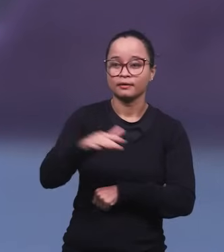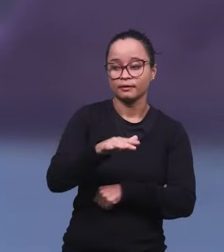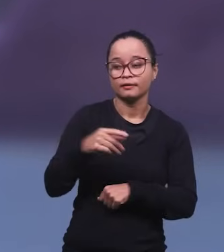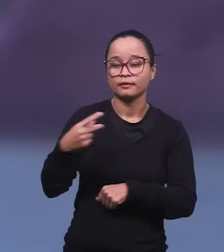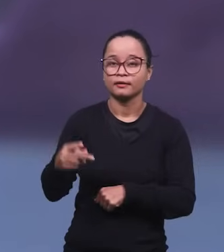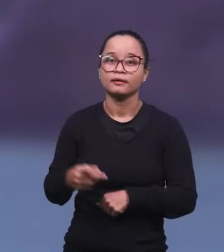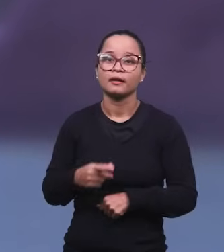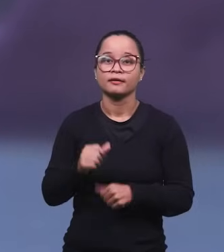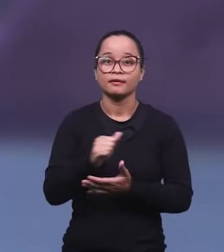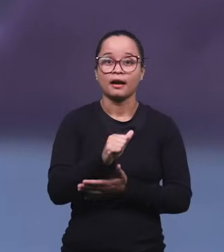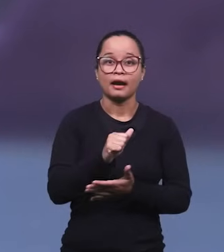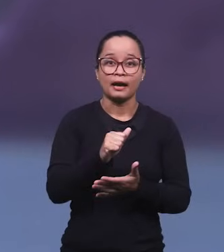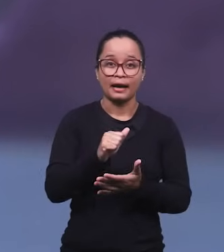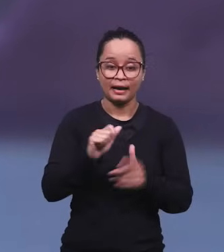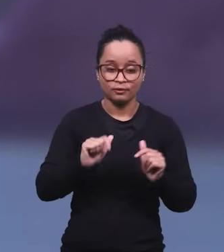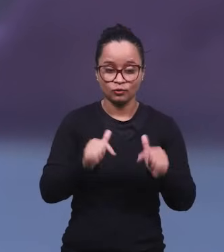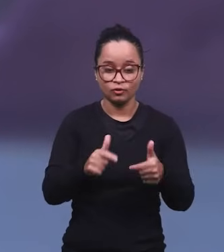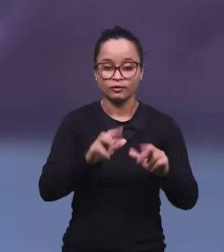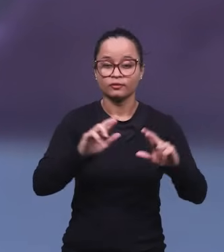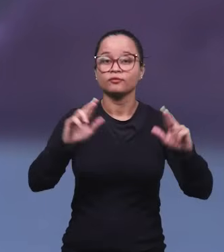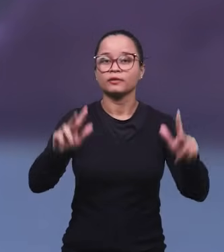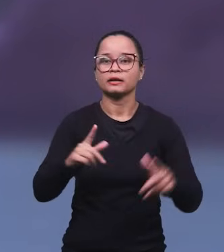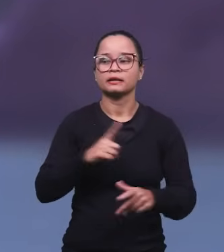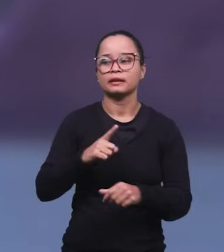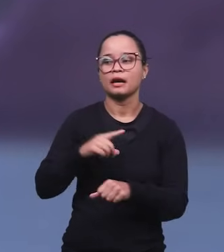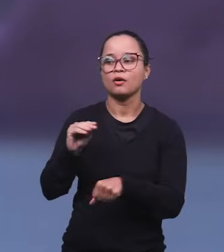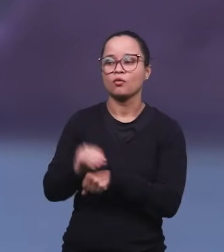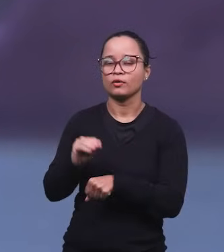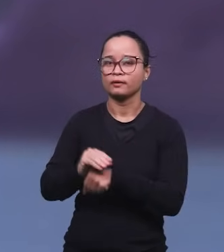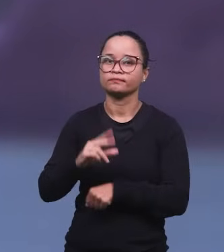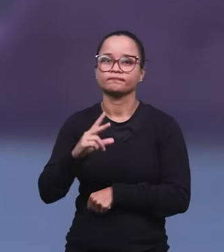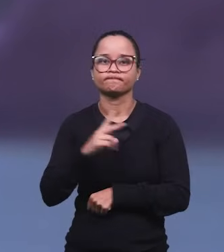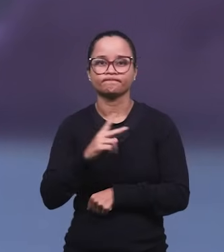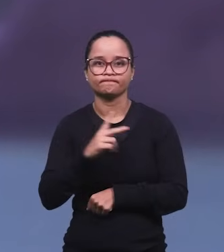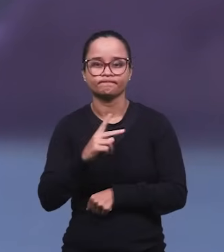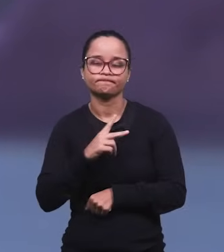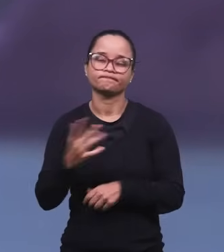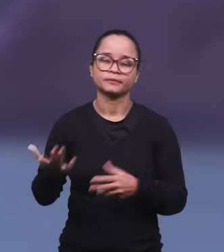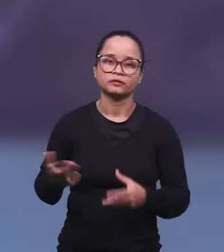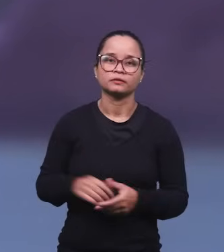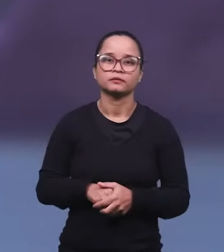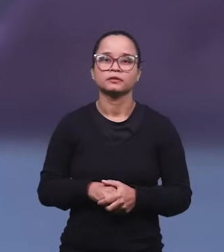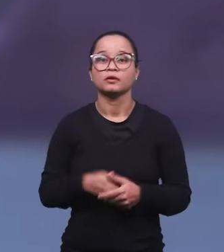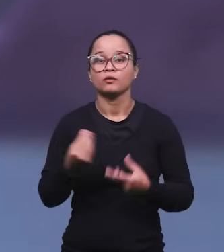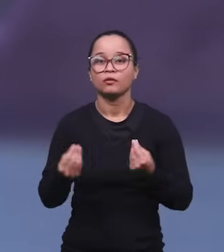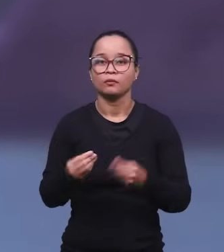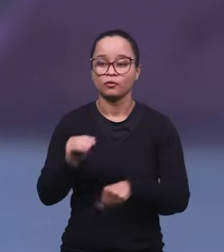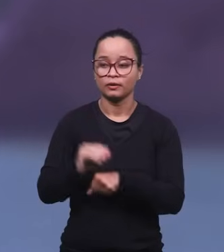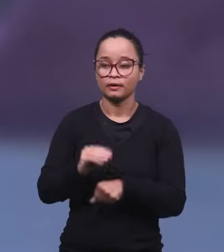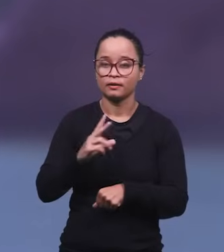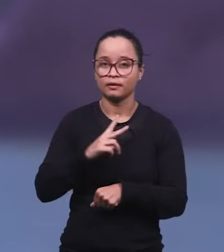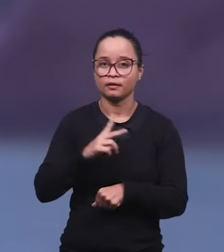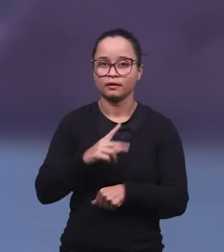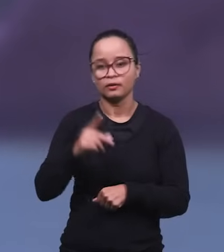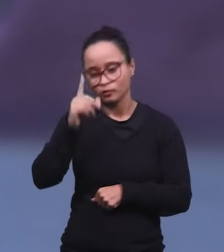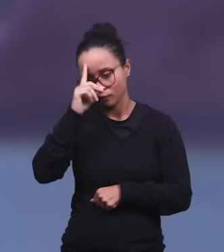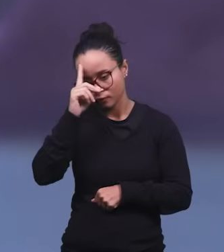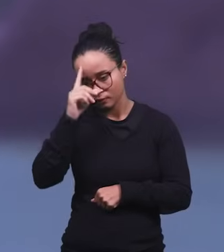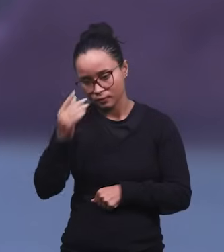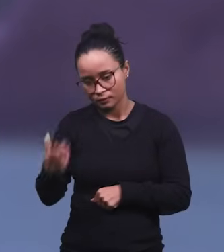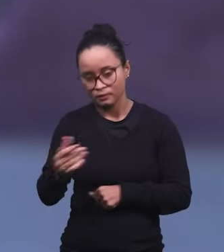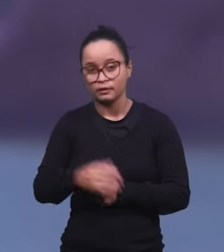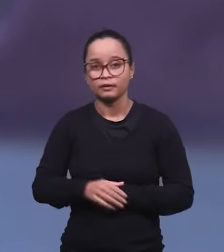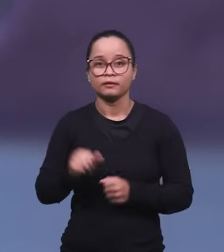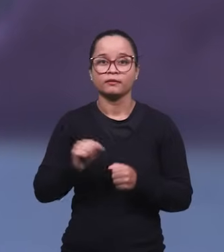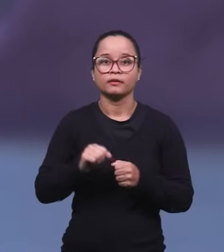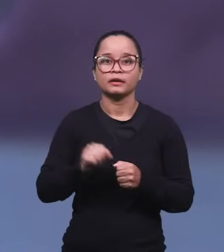essas diferentes atividades. Então, você tem que ter um momento de cuidados pessoais. Sim, o que é cuidado pessoal? É você não precisar de ouvir todo dia a mãe